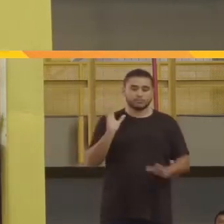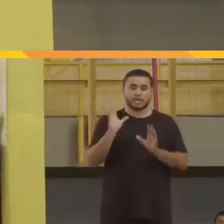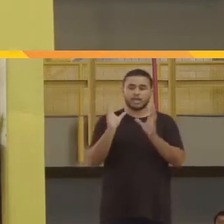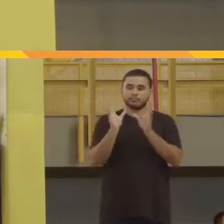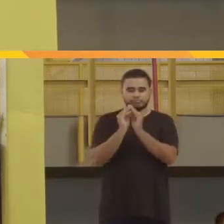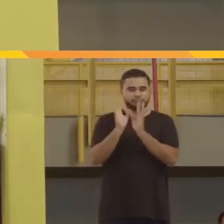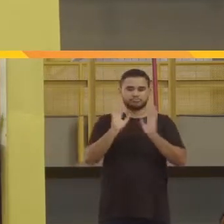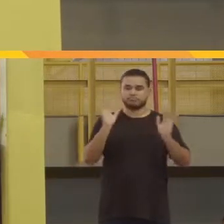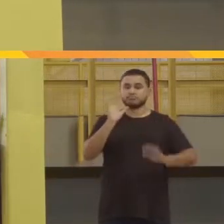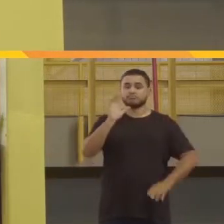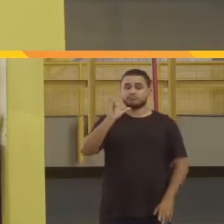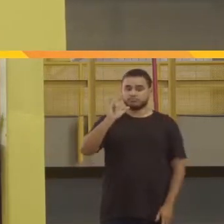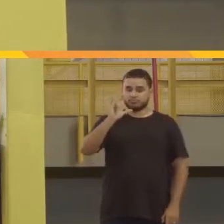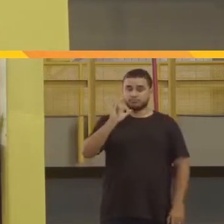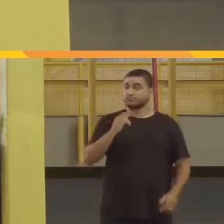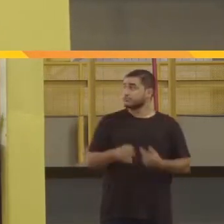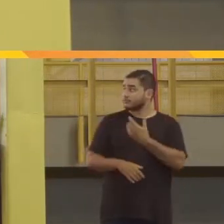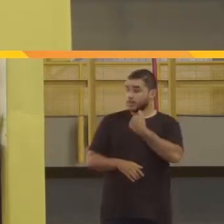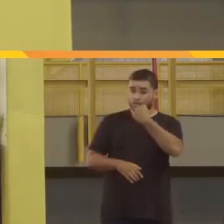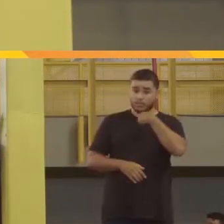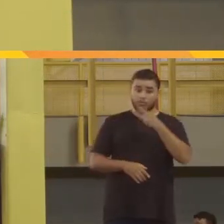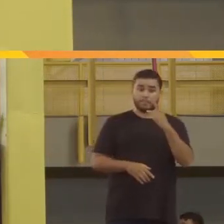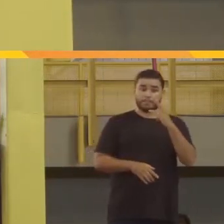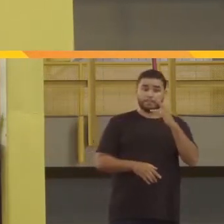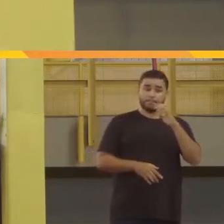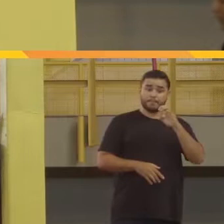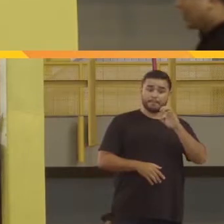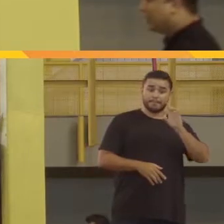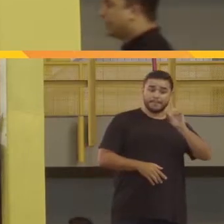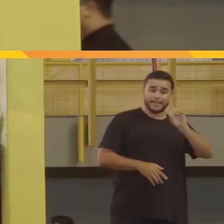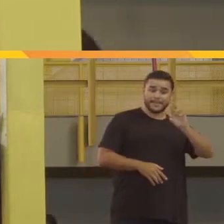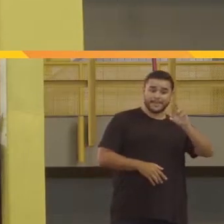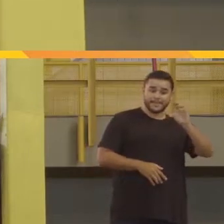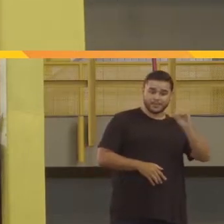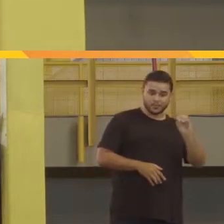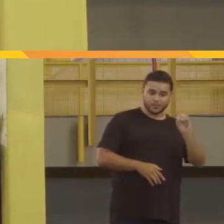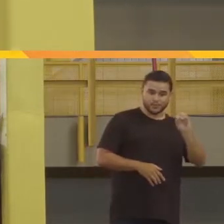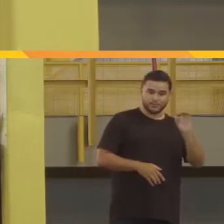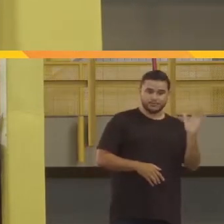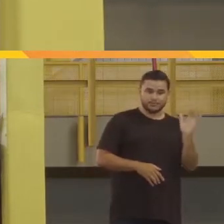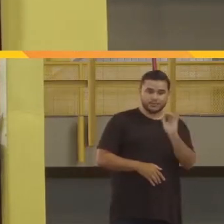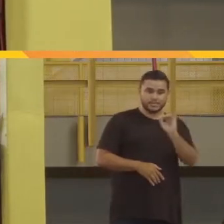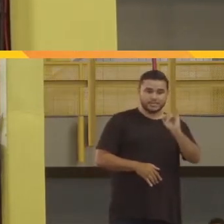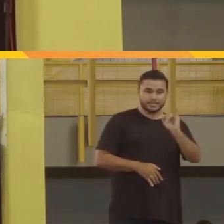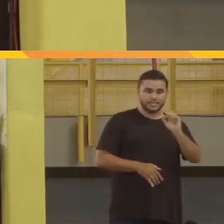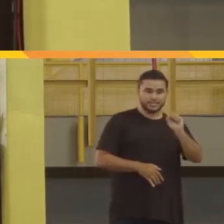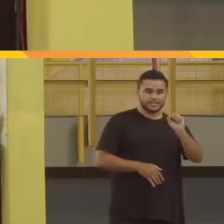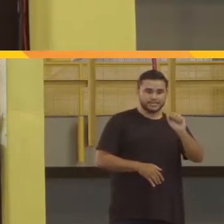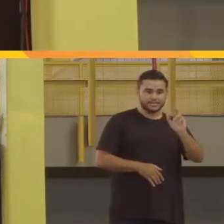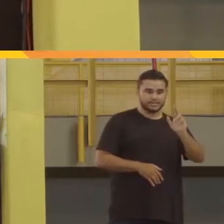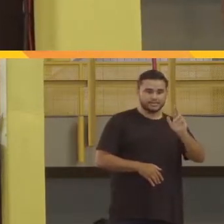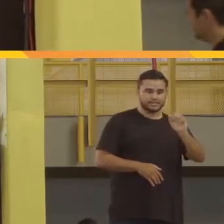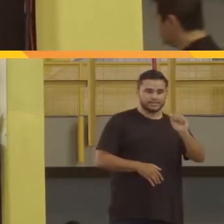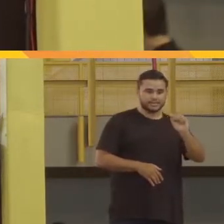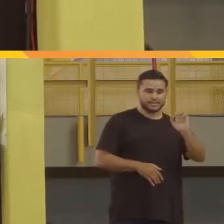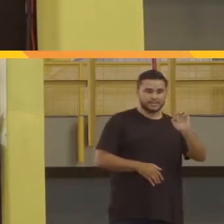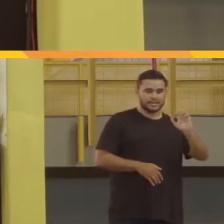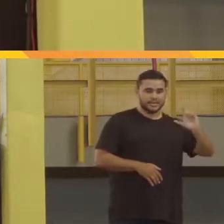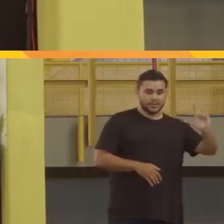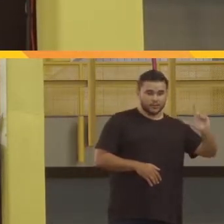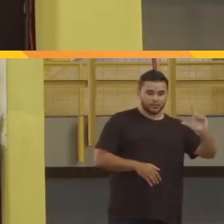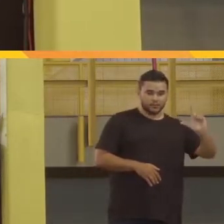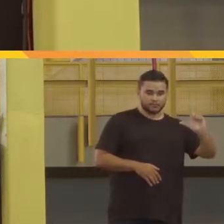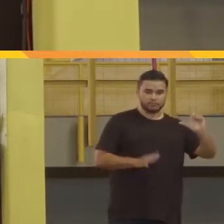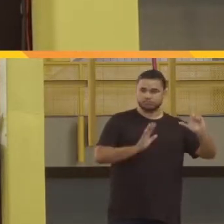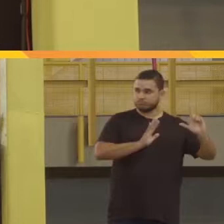estou no Instagram, @Prof. Pedro Israel, tudo junto, @Prof. Pedro Israel, basta você procurar, que vai